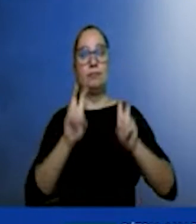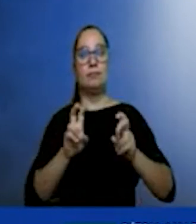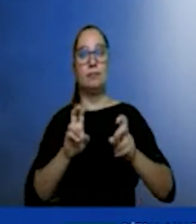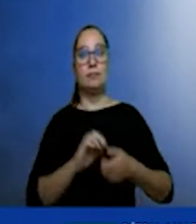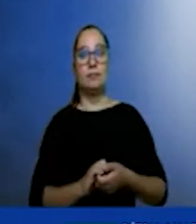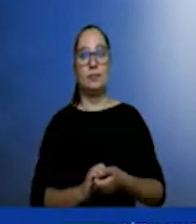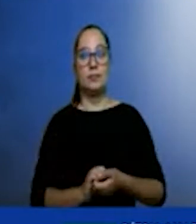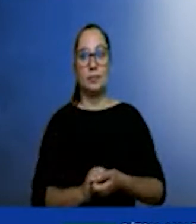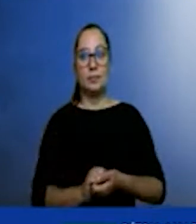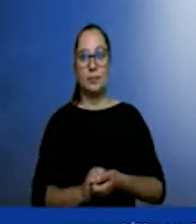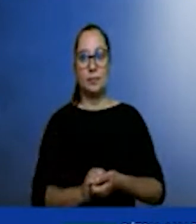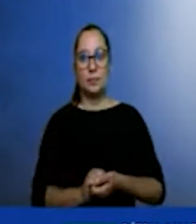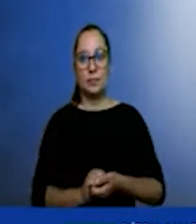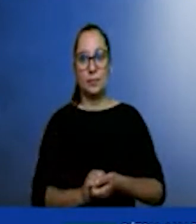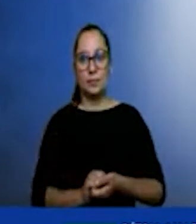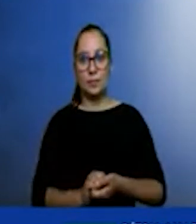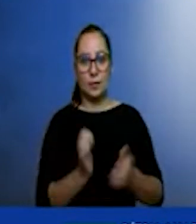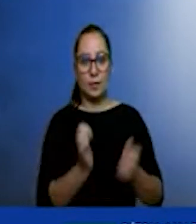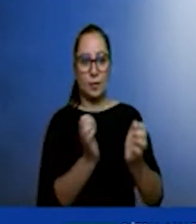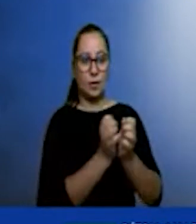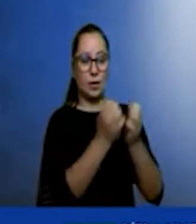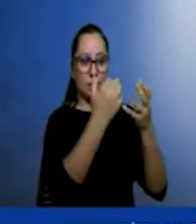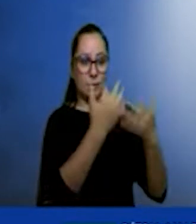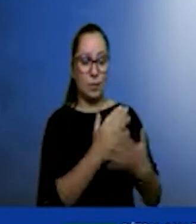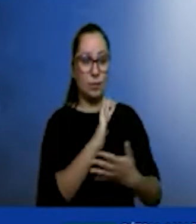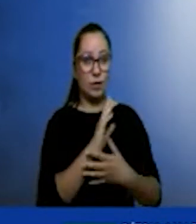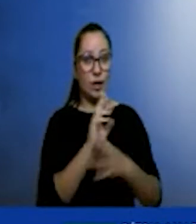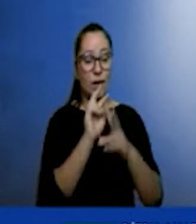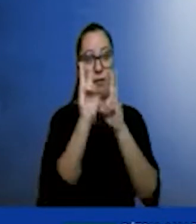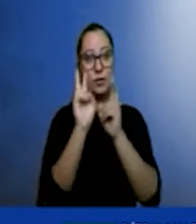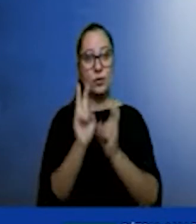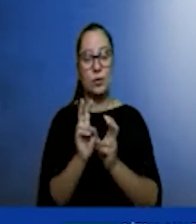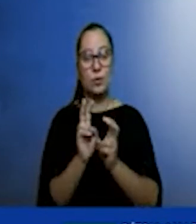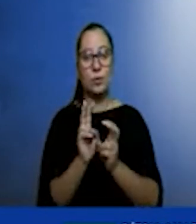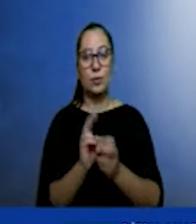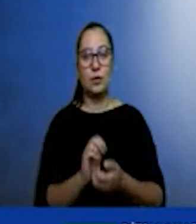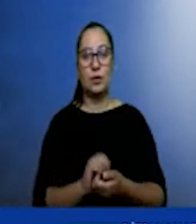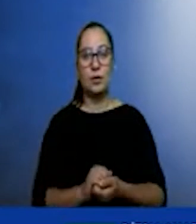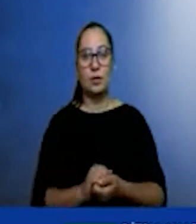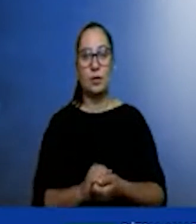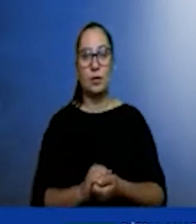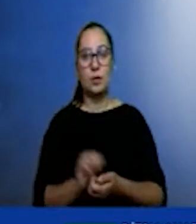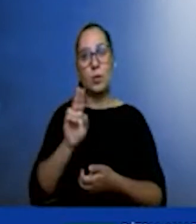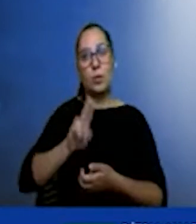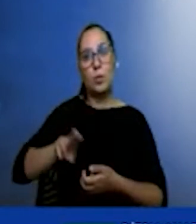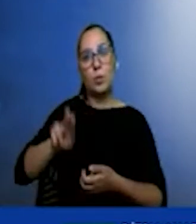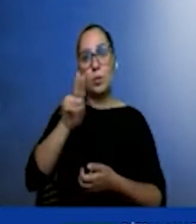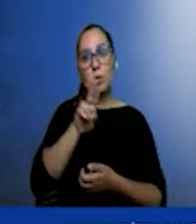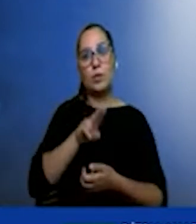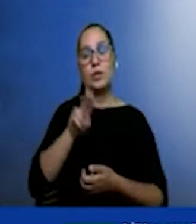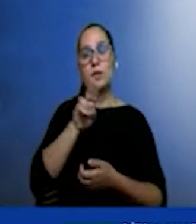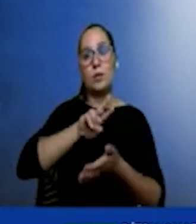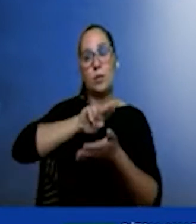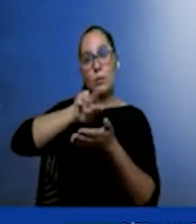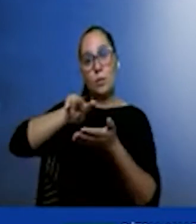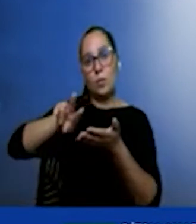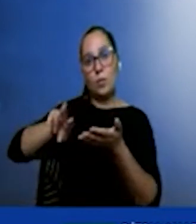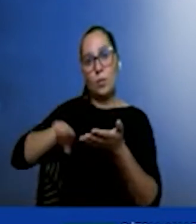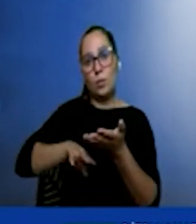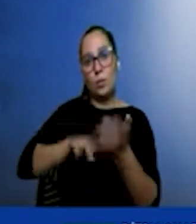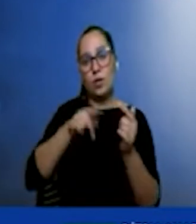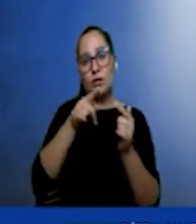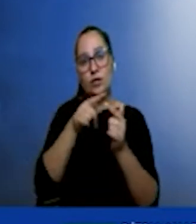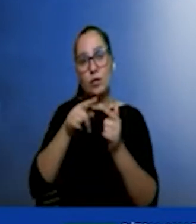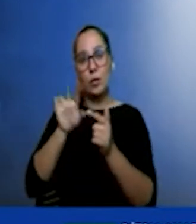a Fernanda acabou de falar, a questão da utilização de diferentes